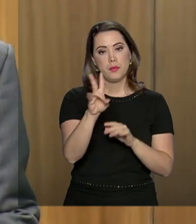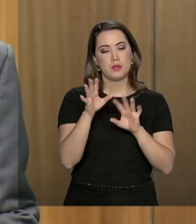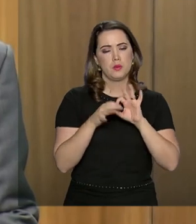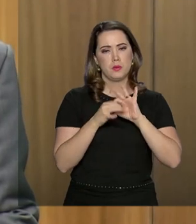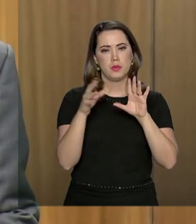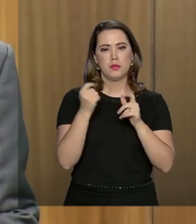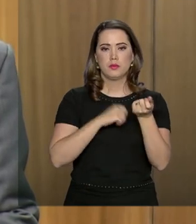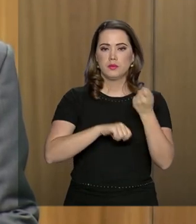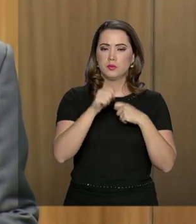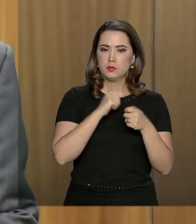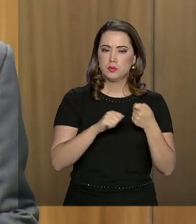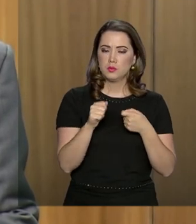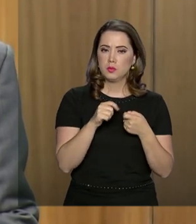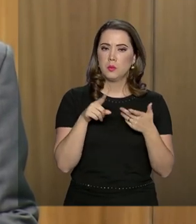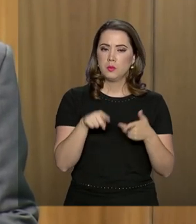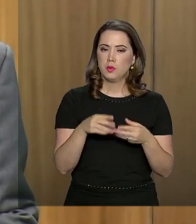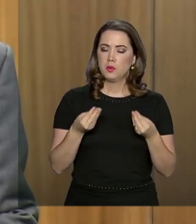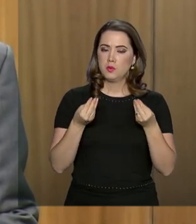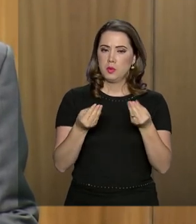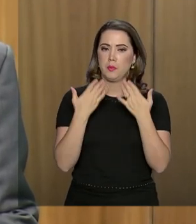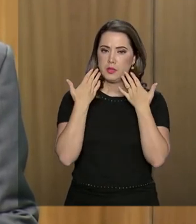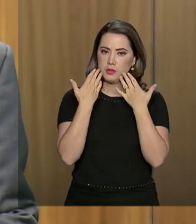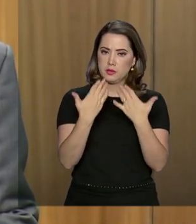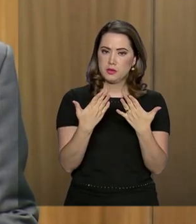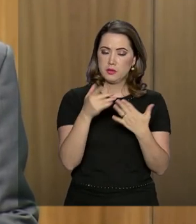da economia, passam confiança